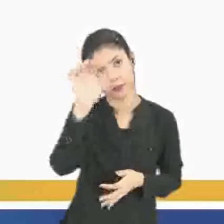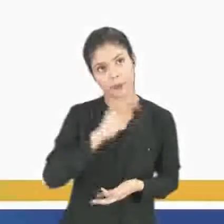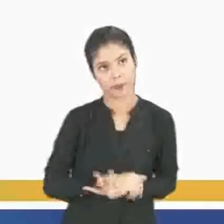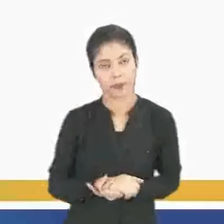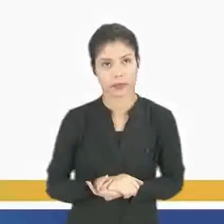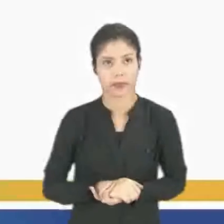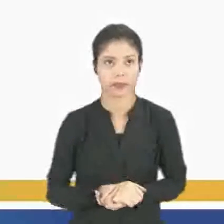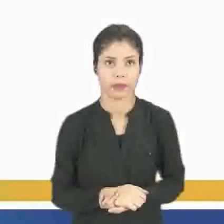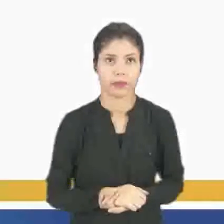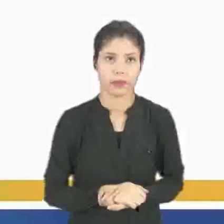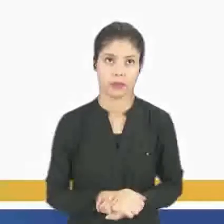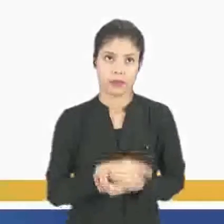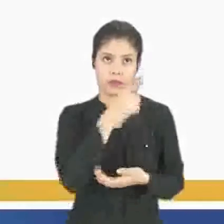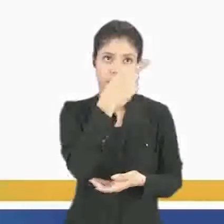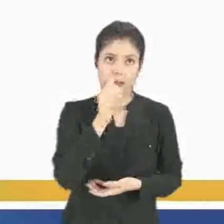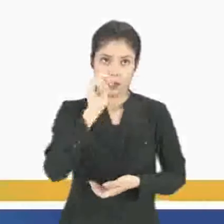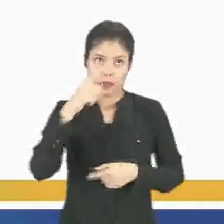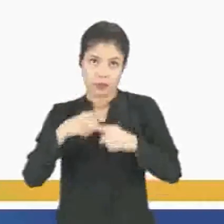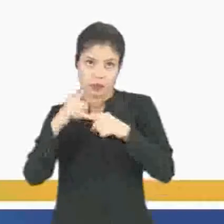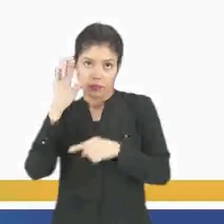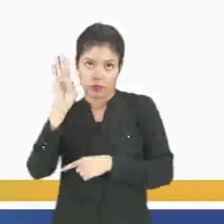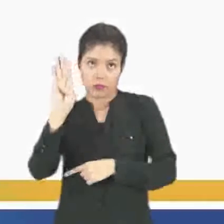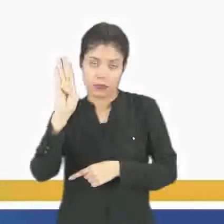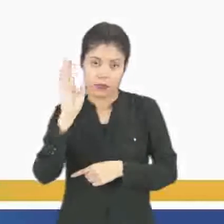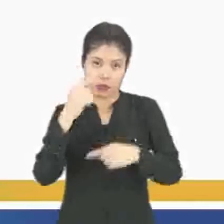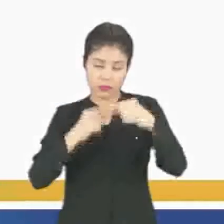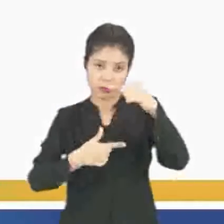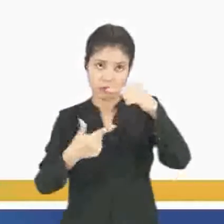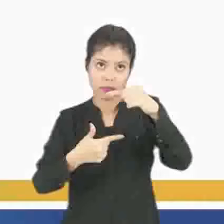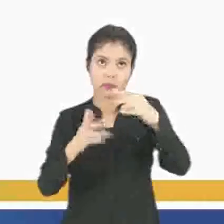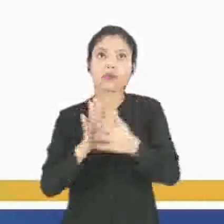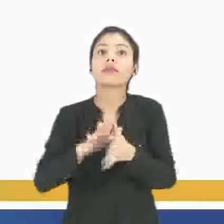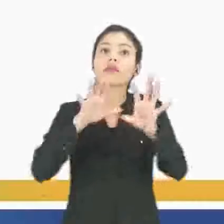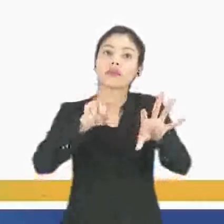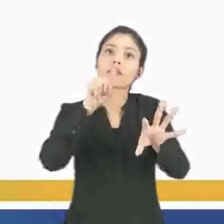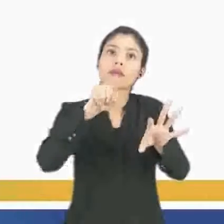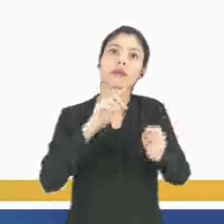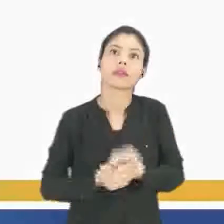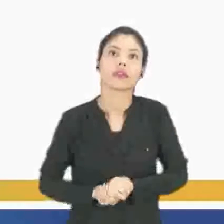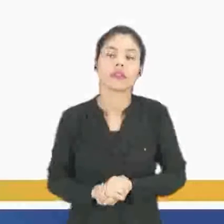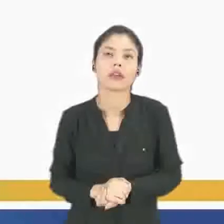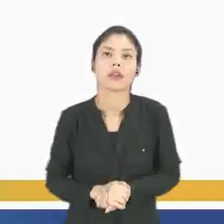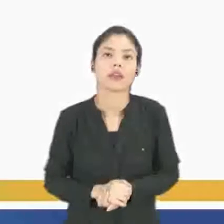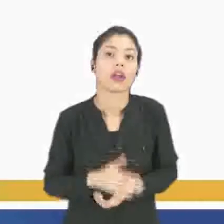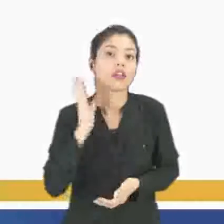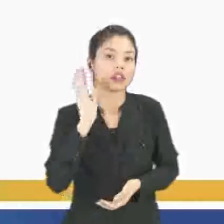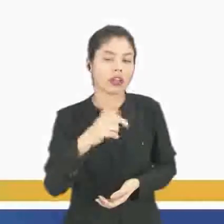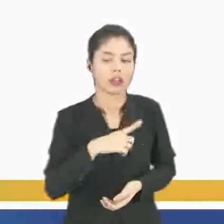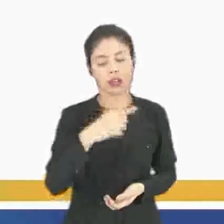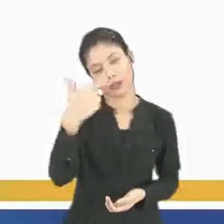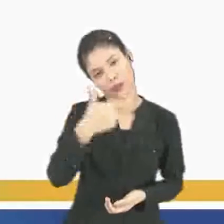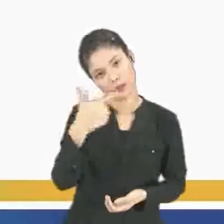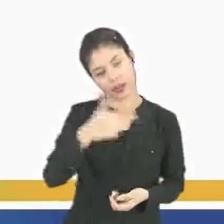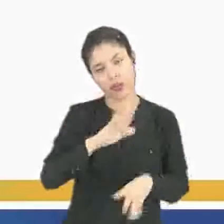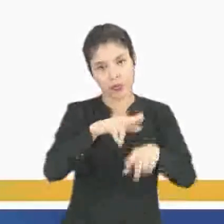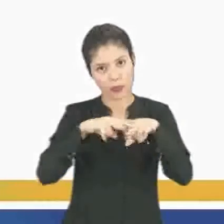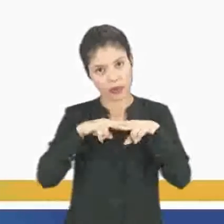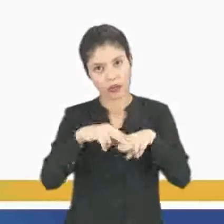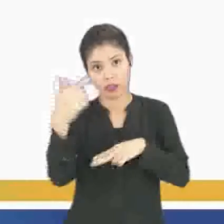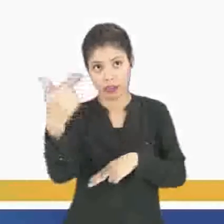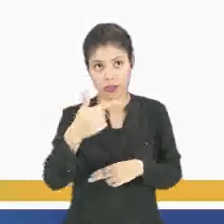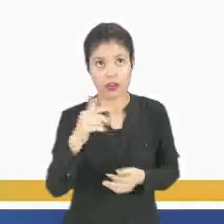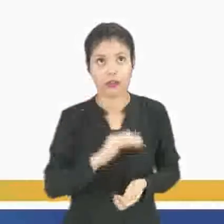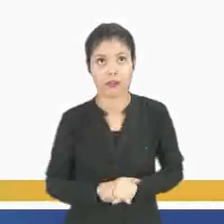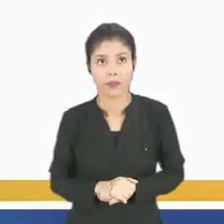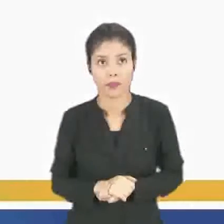ponto A. X, né? XA mais XB sobre 2. Então, nesse caso aqui está dizendo que eu tenho x de m que é 2, por isso que aqui é 2,